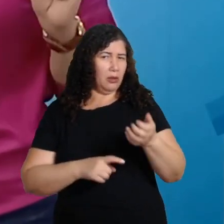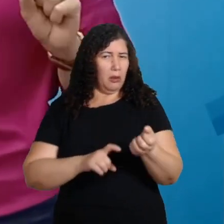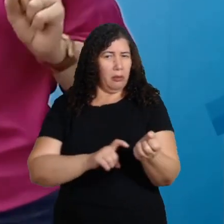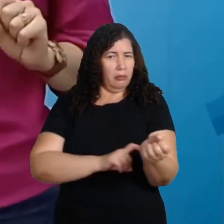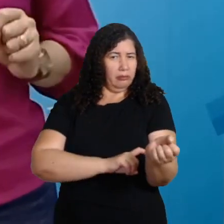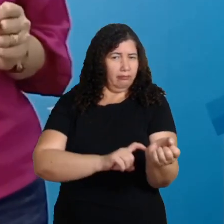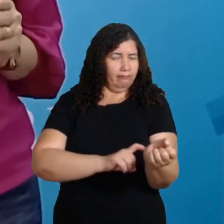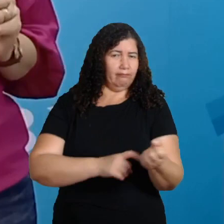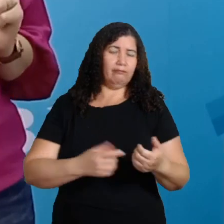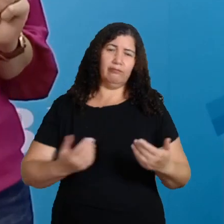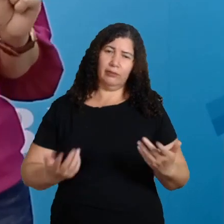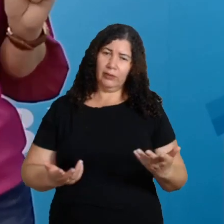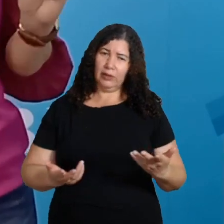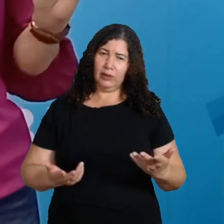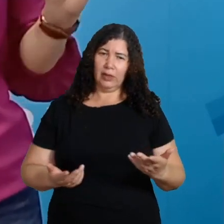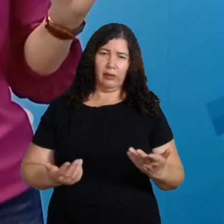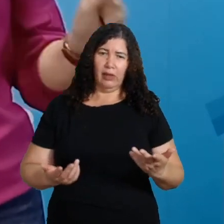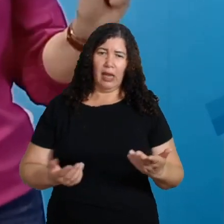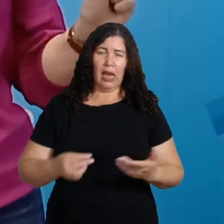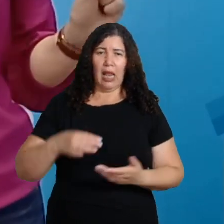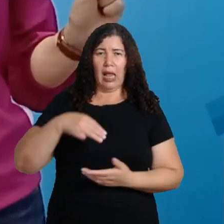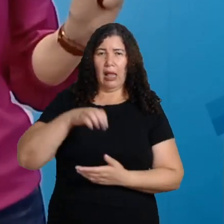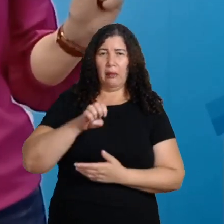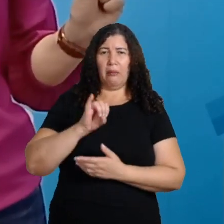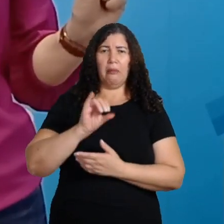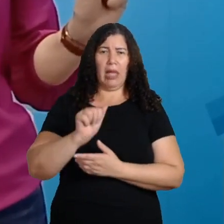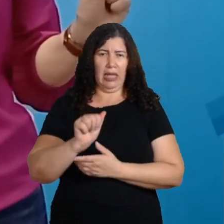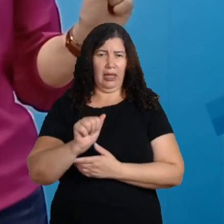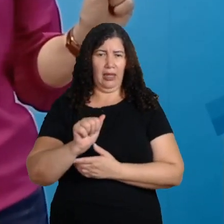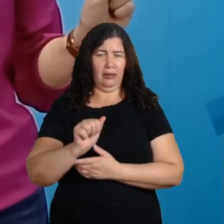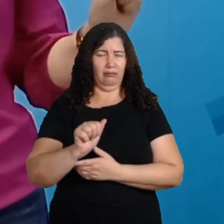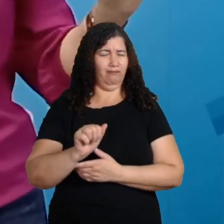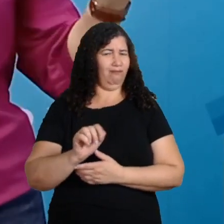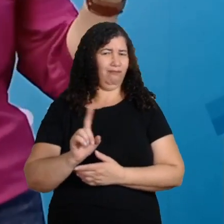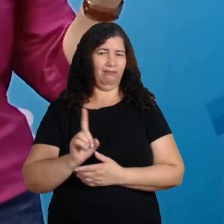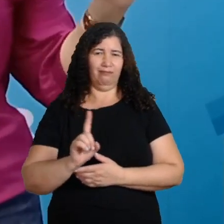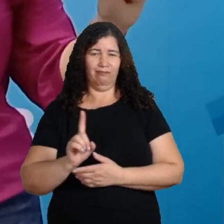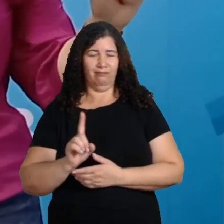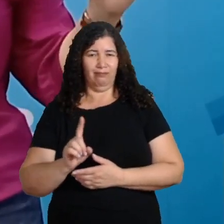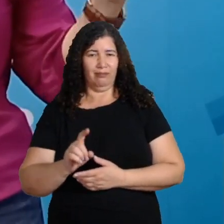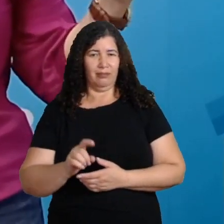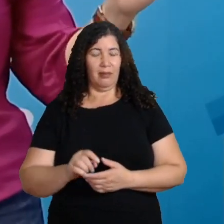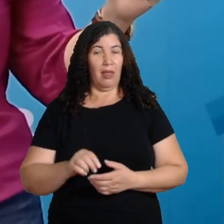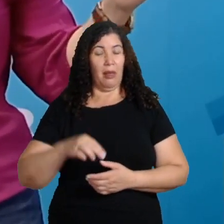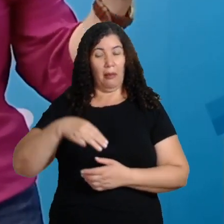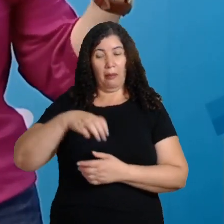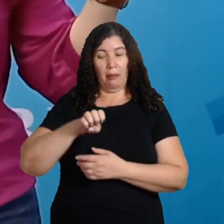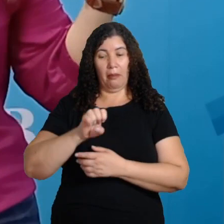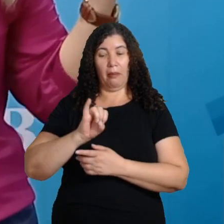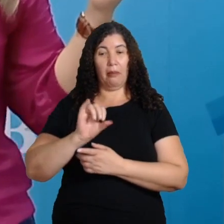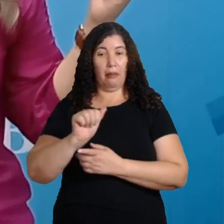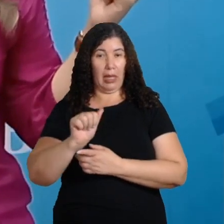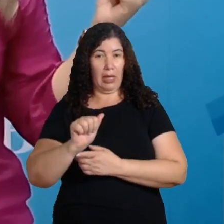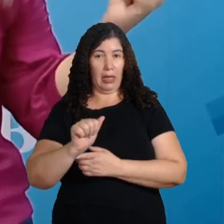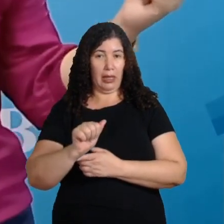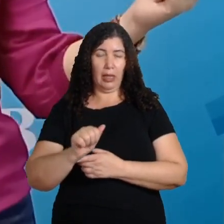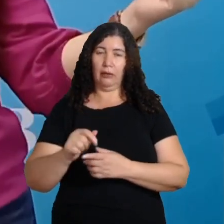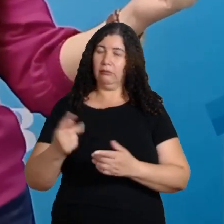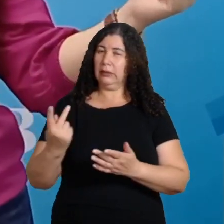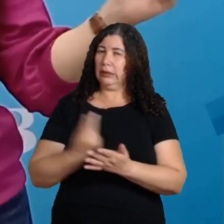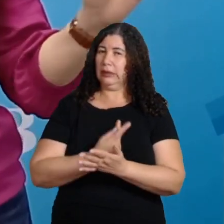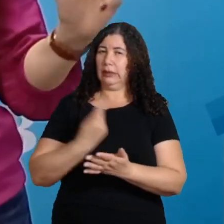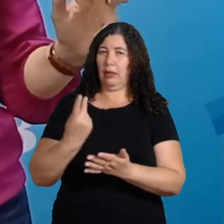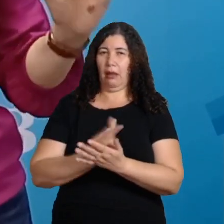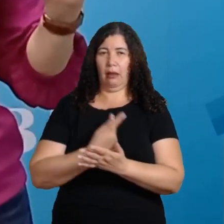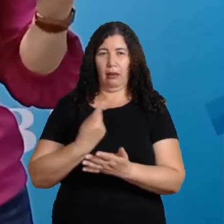nervosa. Ela nunca poderia falar que está meia nervosa. Não. Meia nervosa é